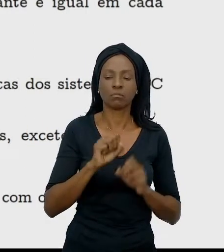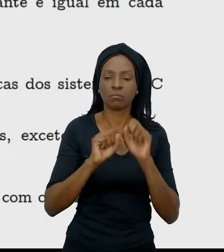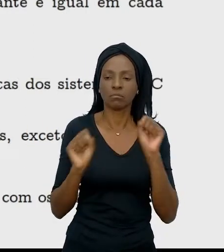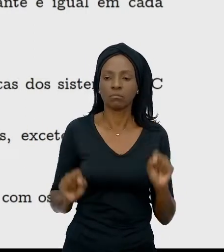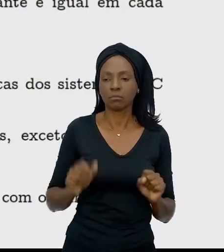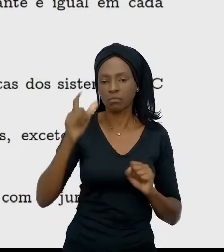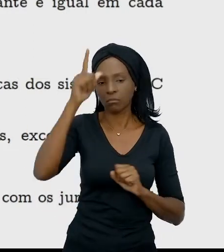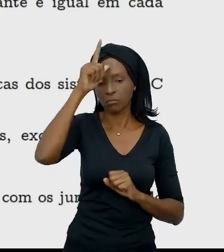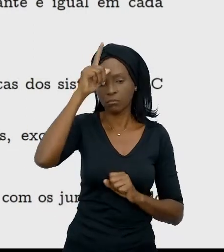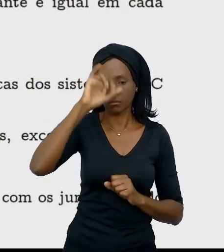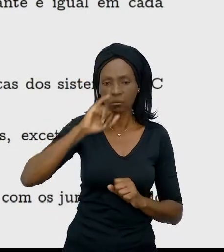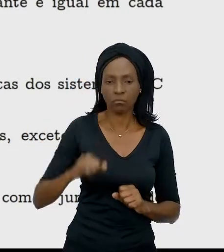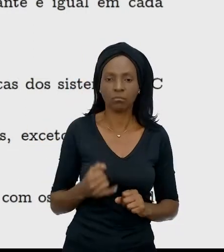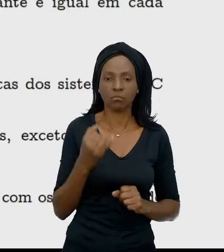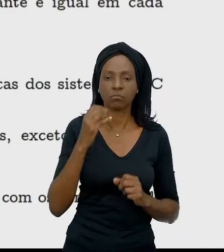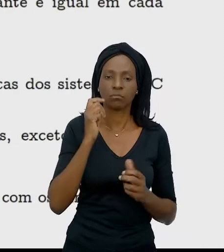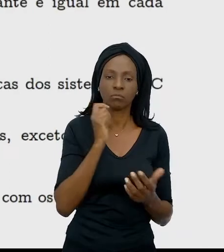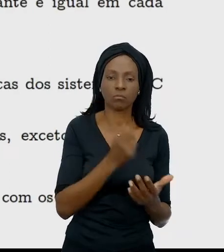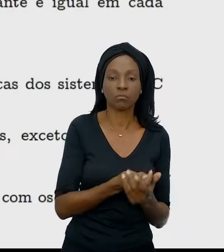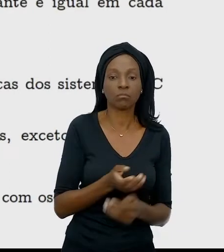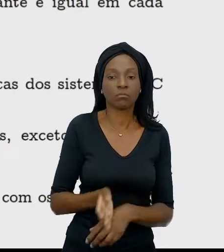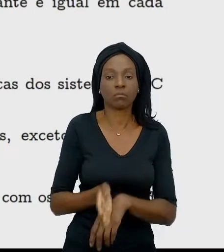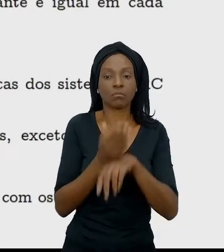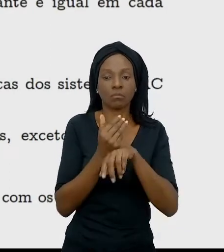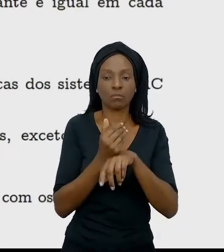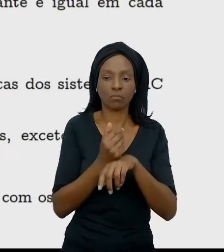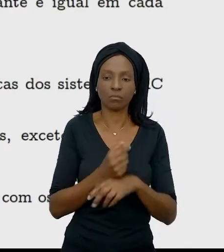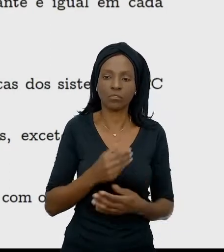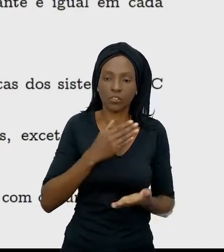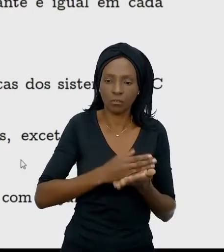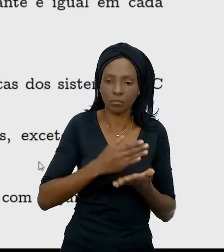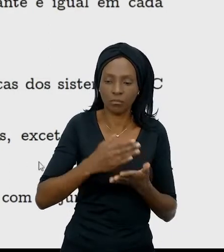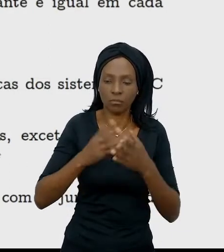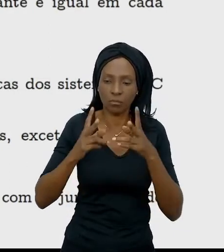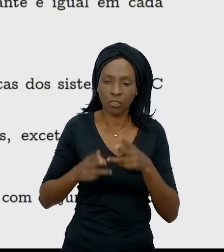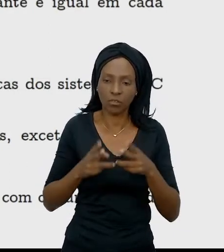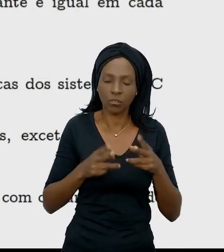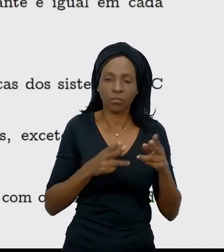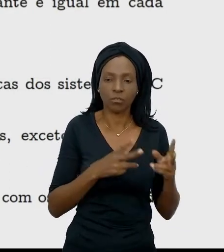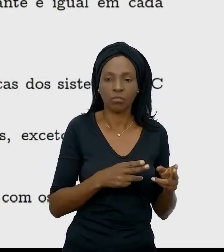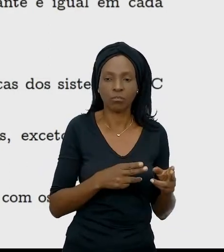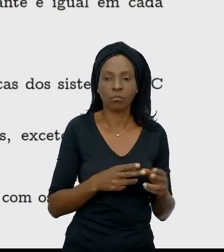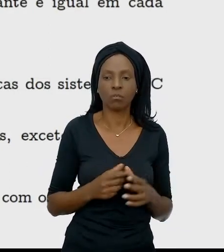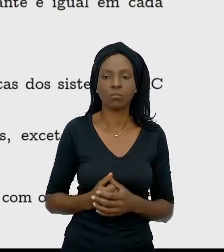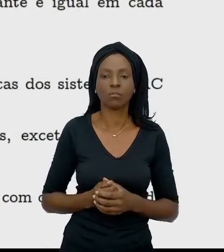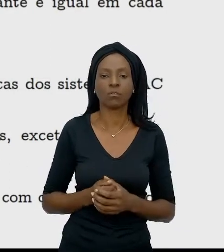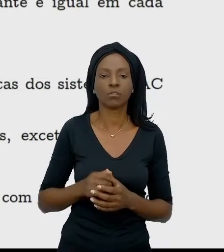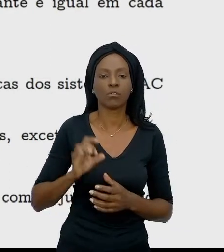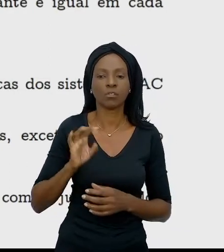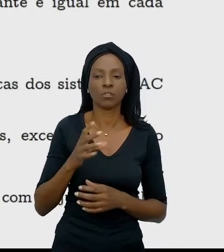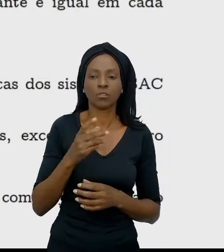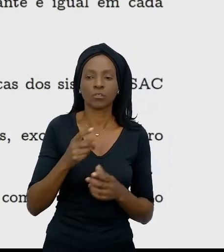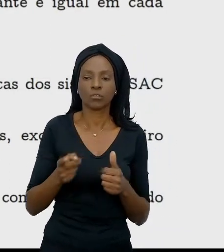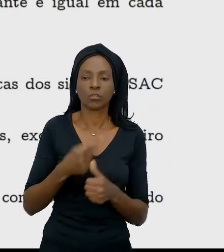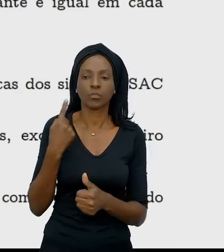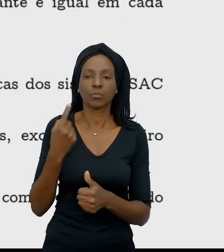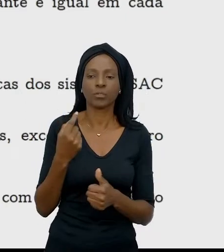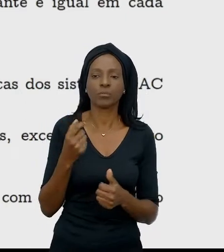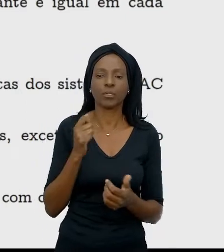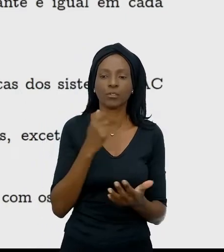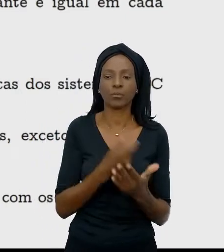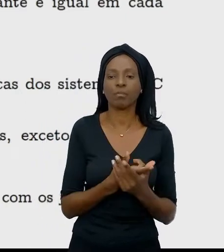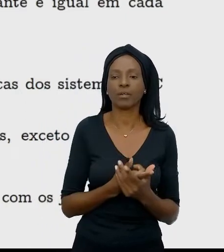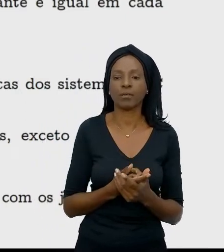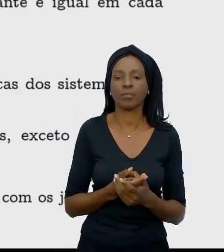alemão, os juros são pagos antecipadamente com prestações iguais, exceto o primeiro pagamento que corresponde aos